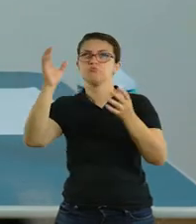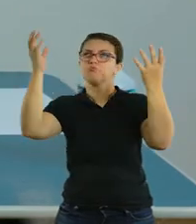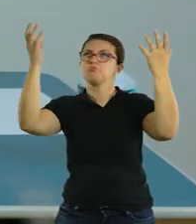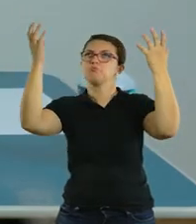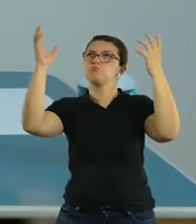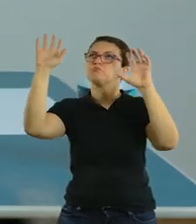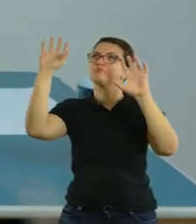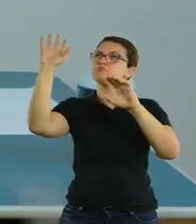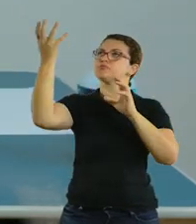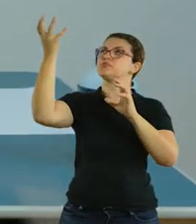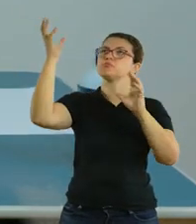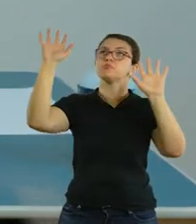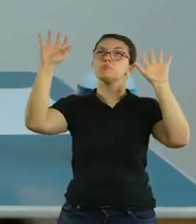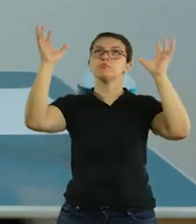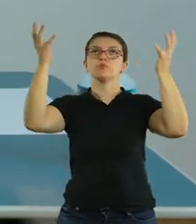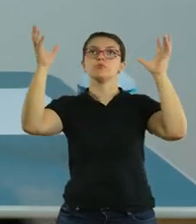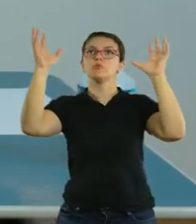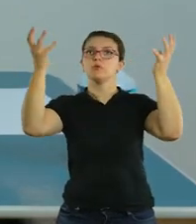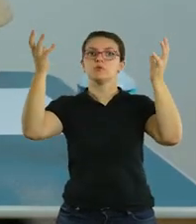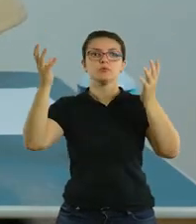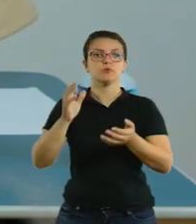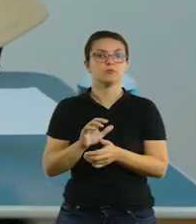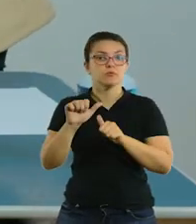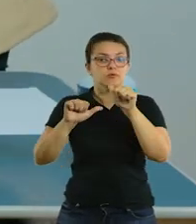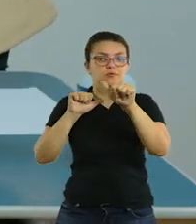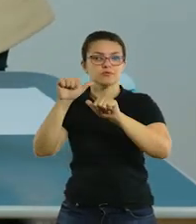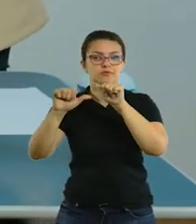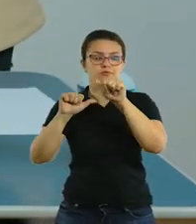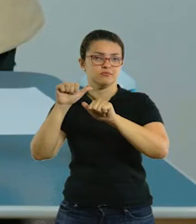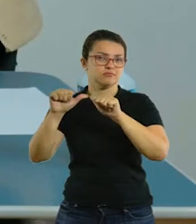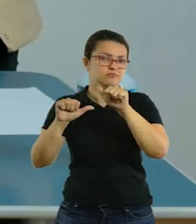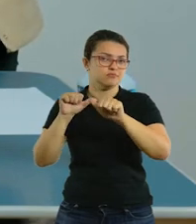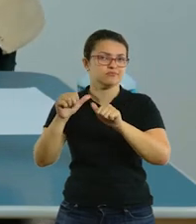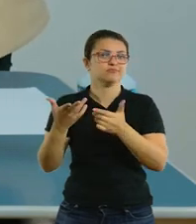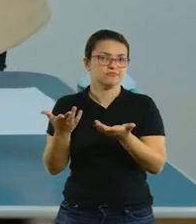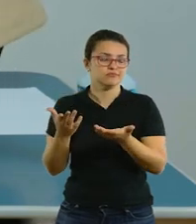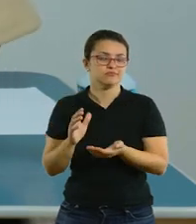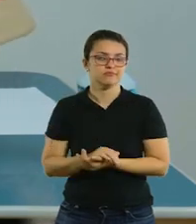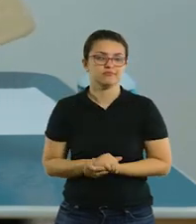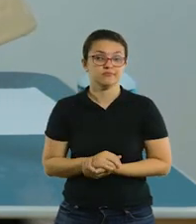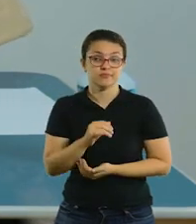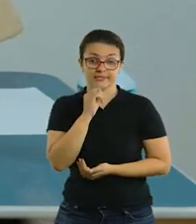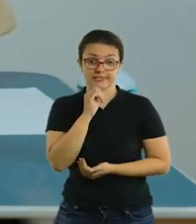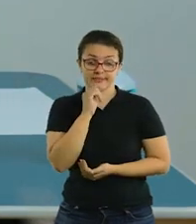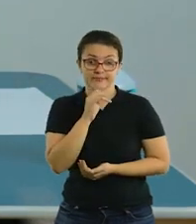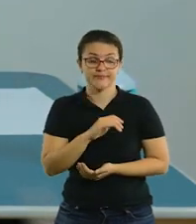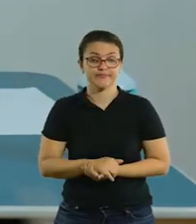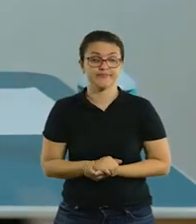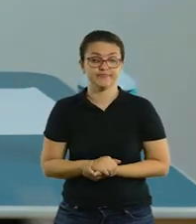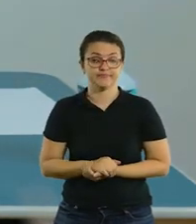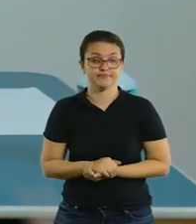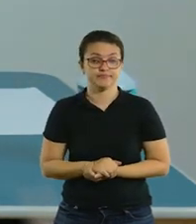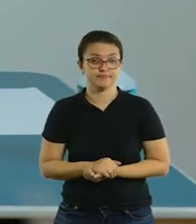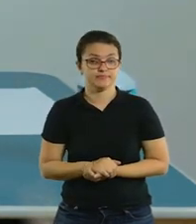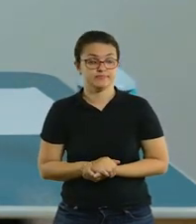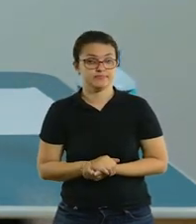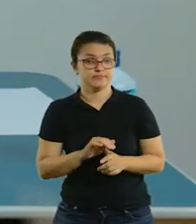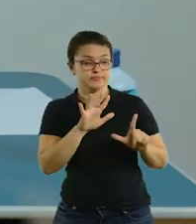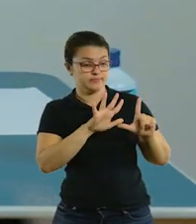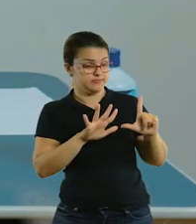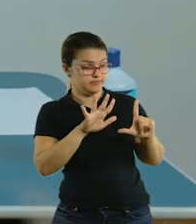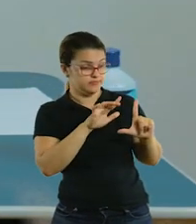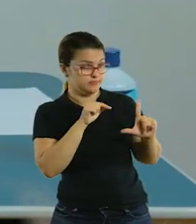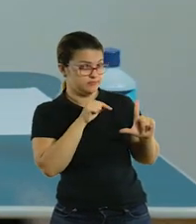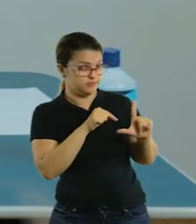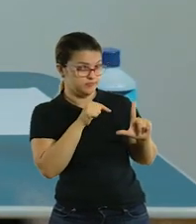podem ocorrer diferentes comportamentos da atmosfera, diferentes estados do tempo meteorológico. Por exemplo, né? Olha essa situação que a gente tem aqui. Ele foi